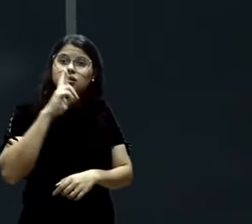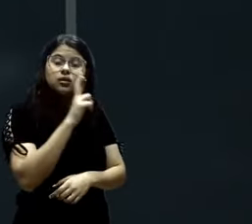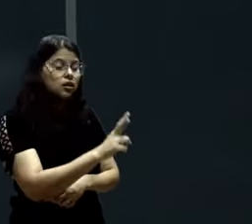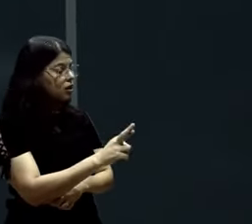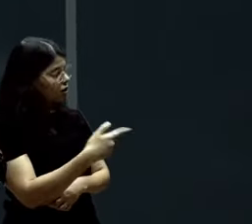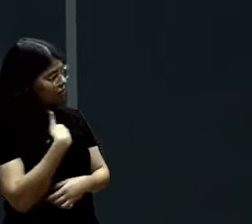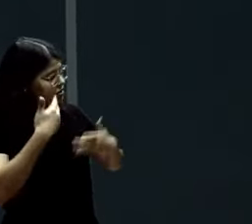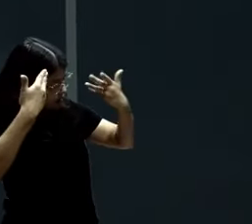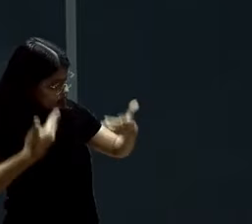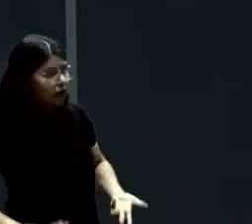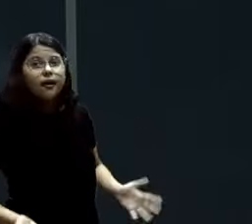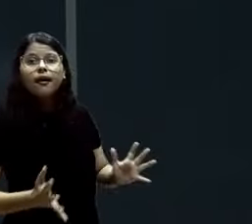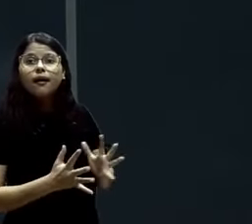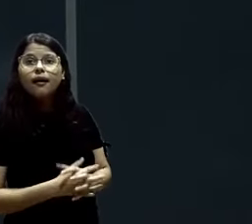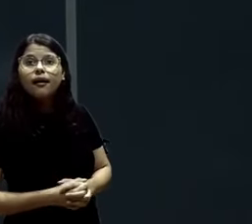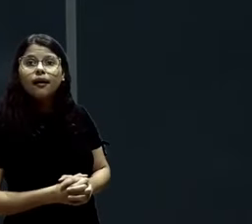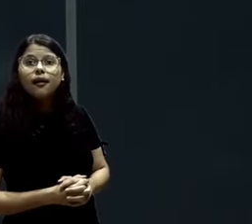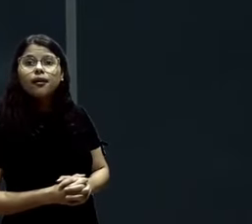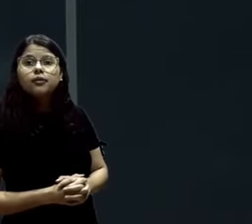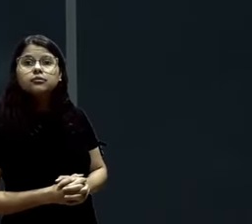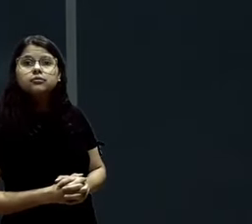esse pedaço de pau de novo.